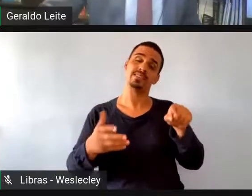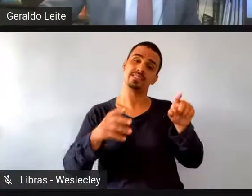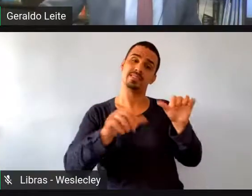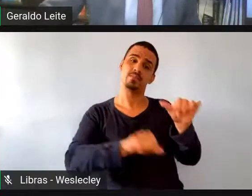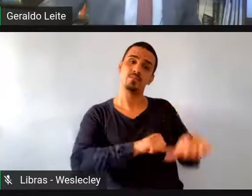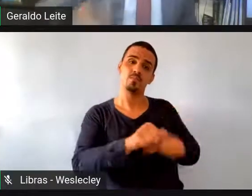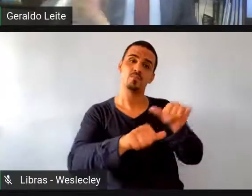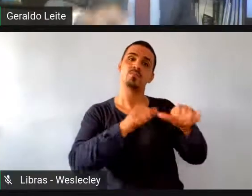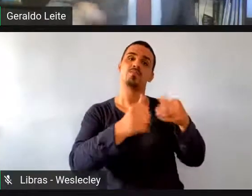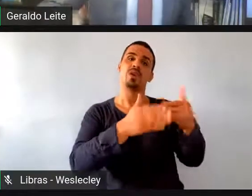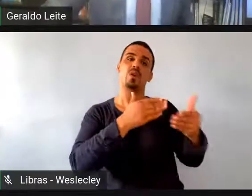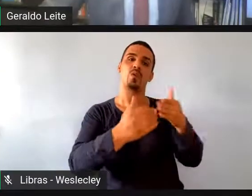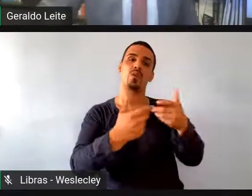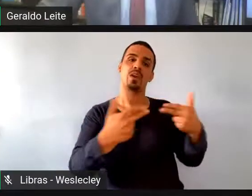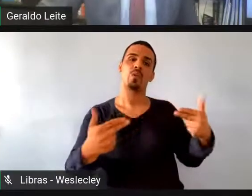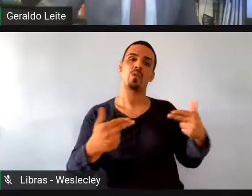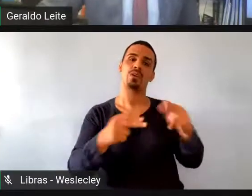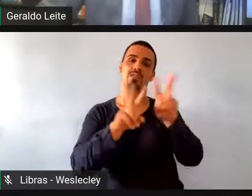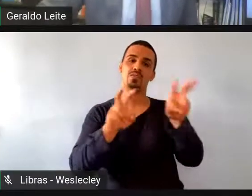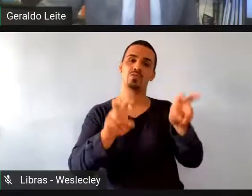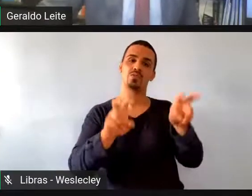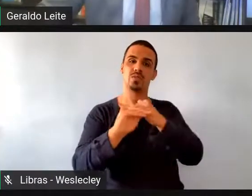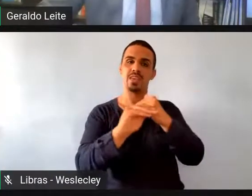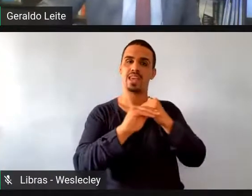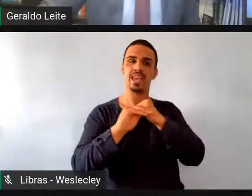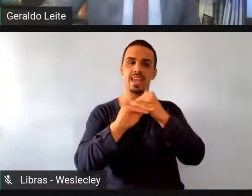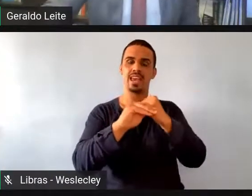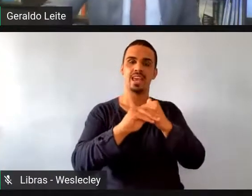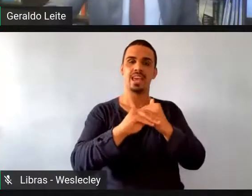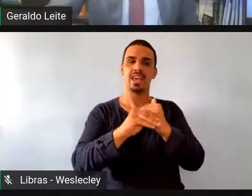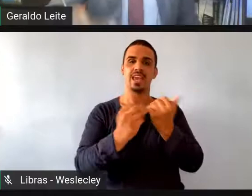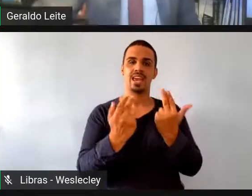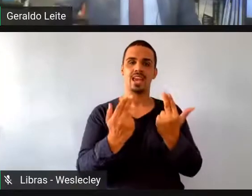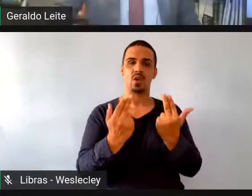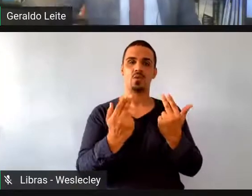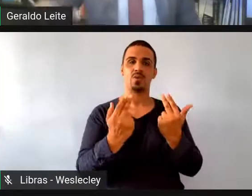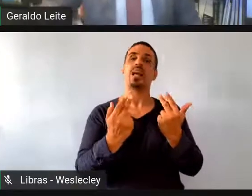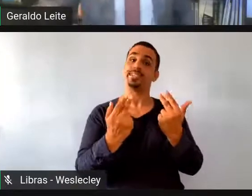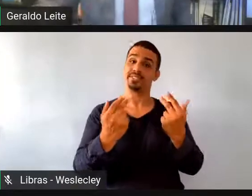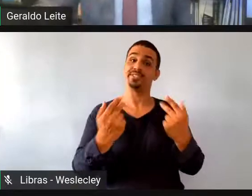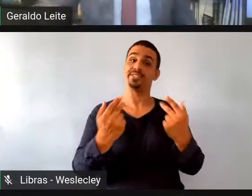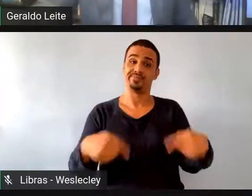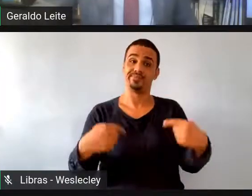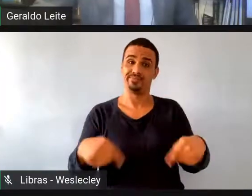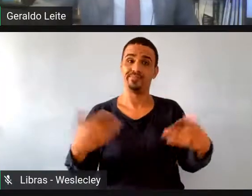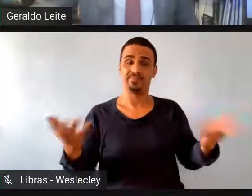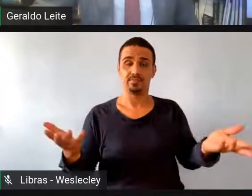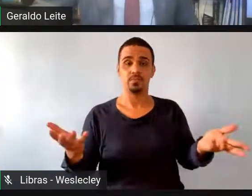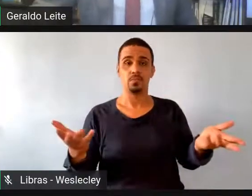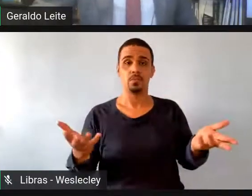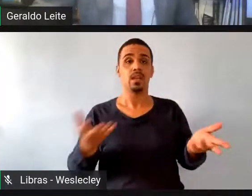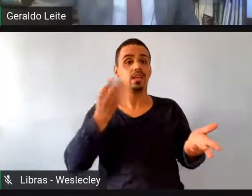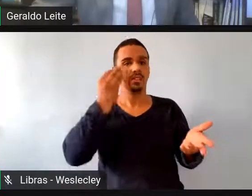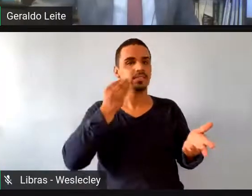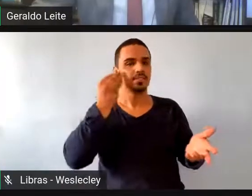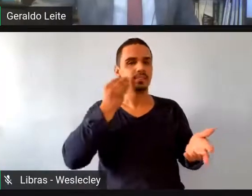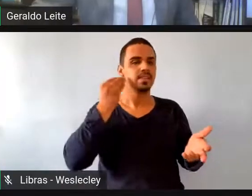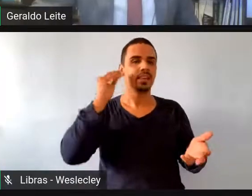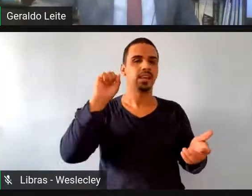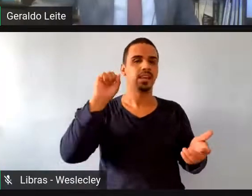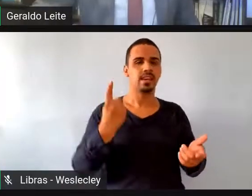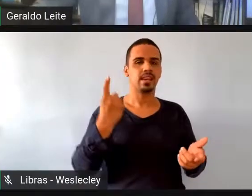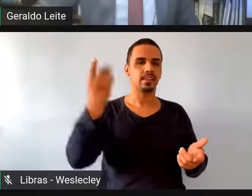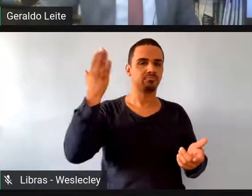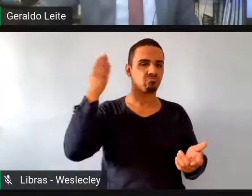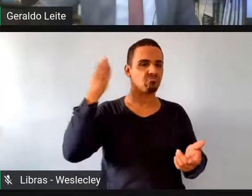argumento de equidade. Talvez esse aí seja o ponto fundamental. Como nós não tivemos essa experiência anterior de um teto